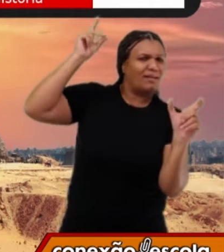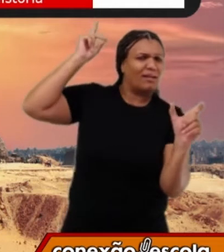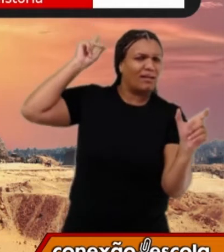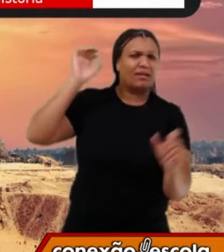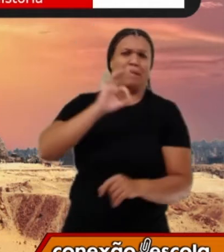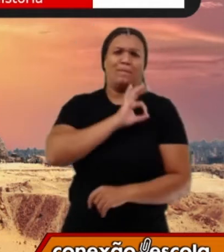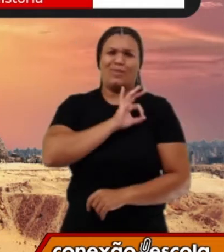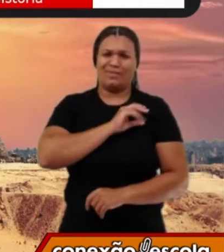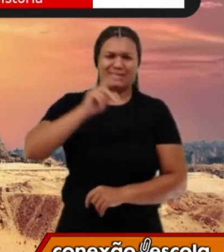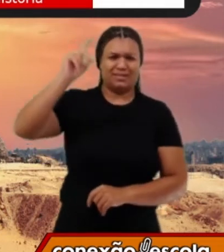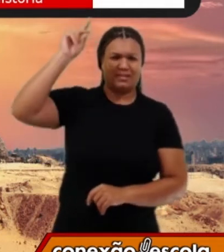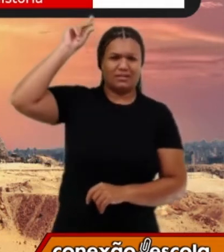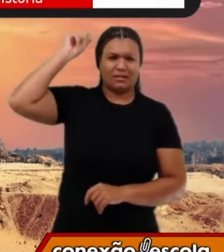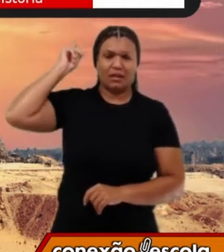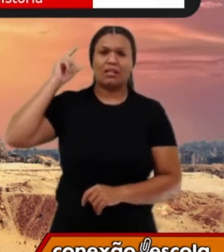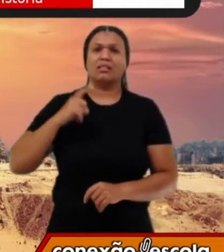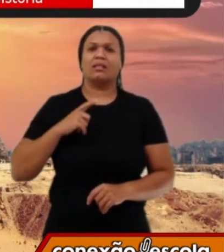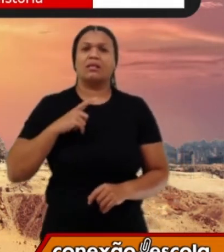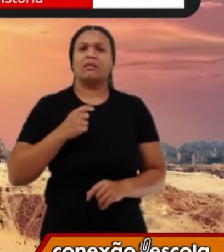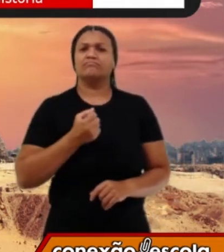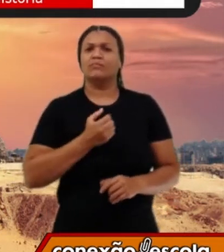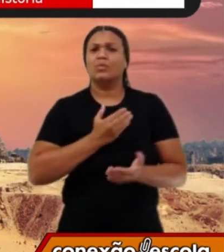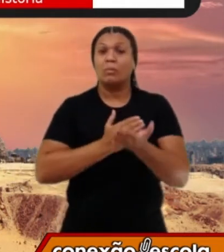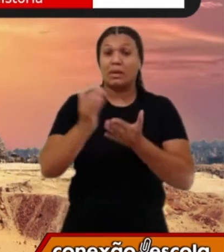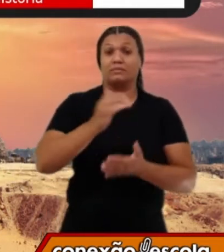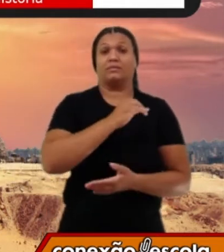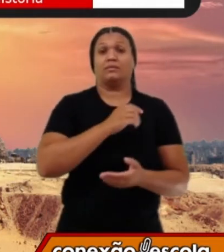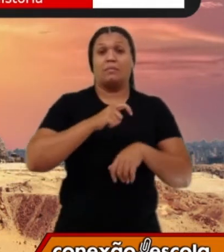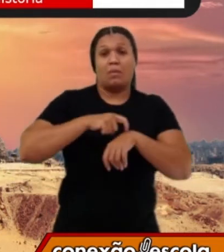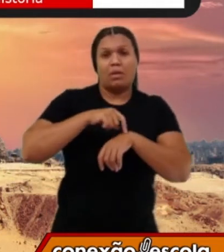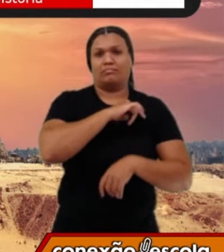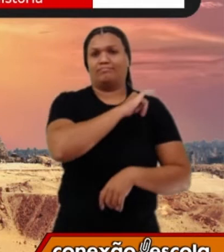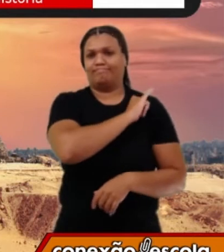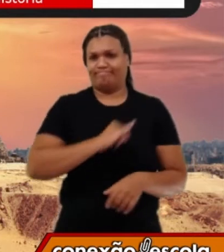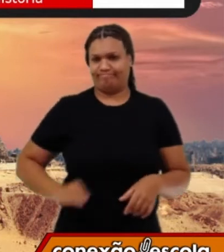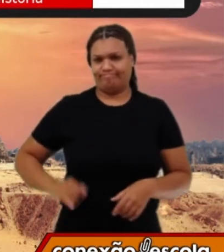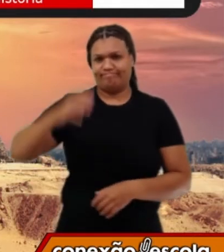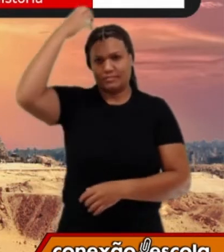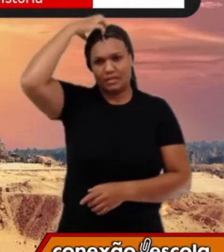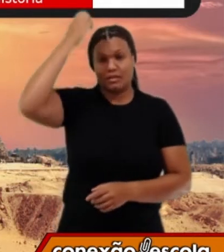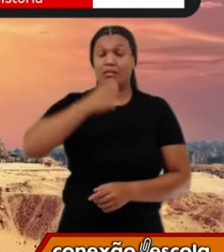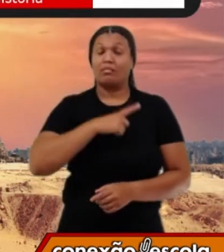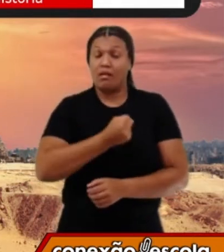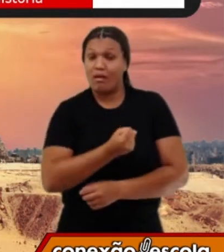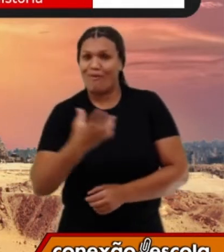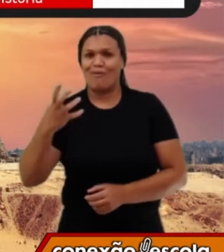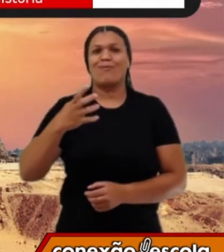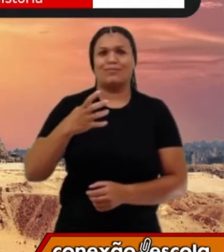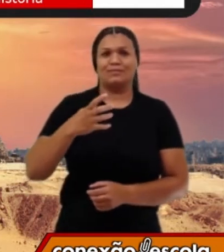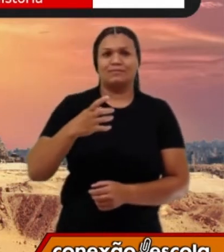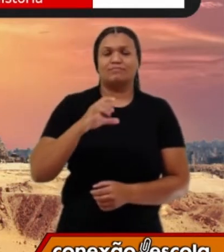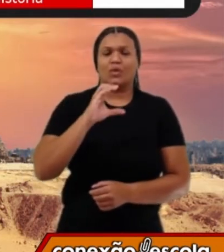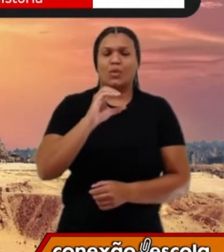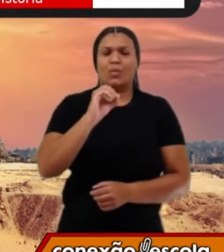no Brasil, ainda durante o Império, e nessa perspectiva existiam certos coronéis. E esse título ele